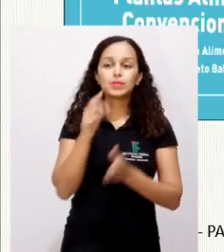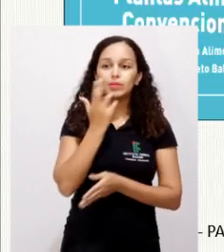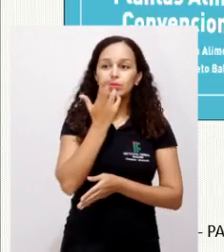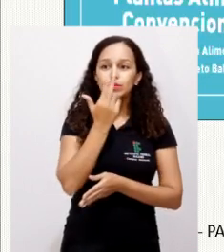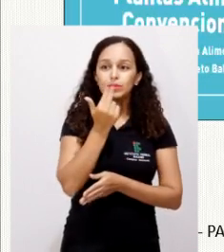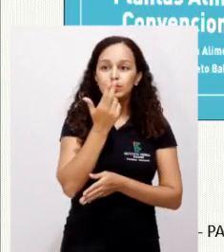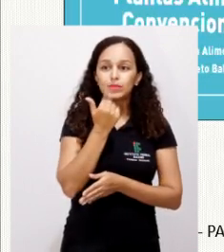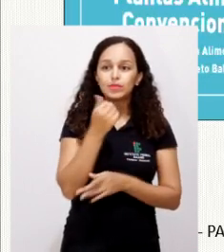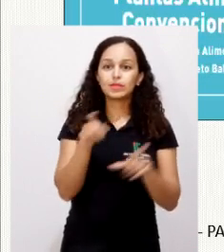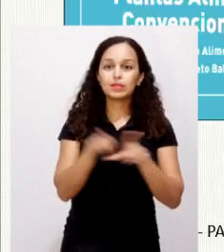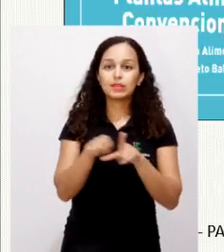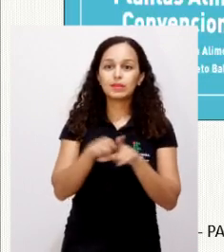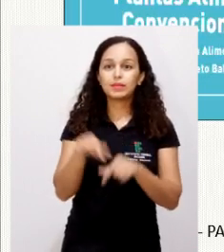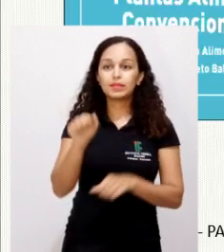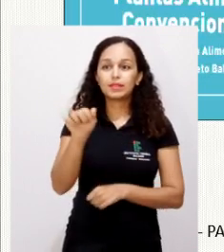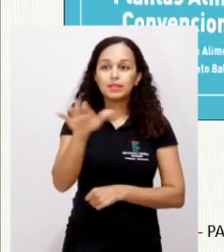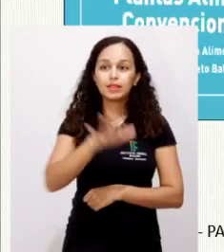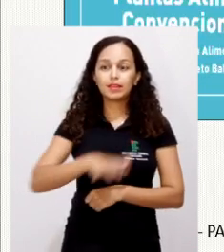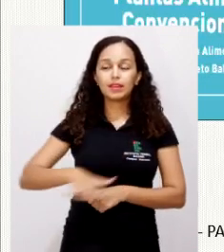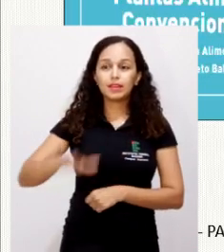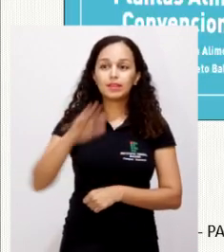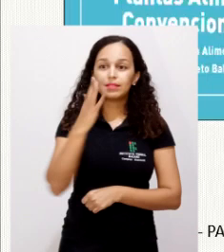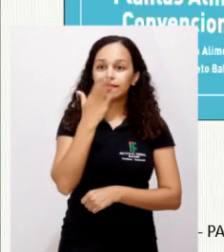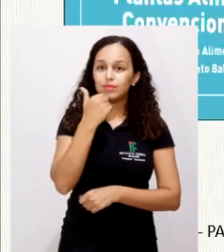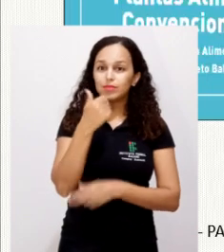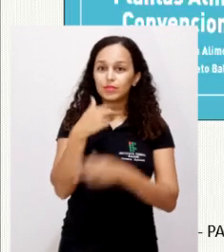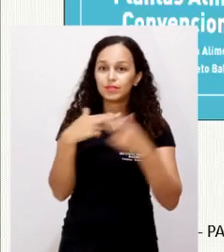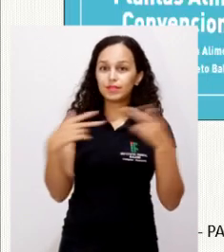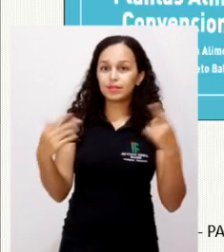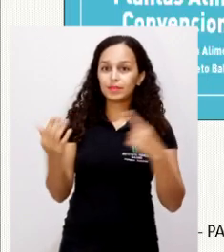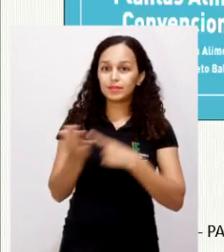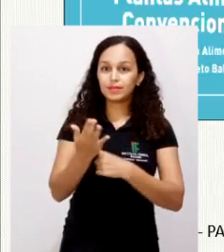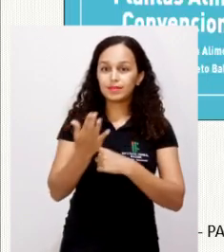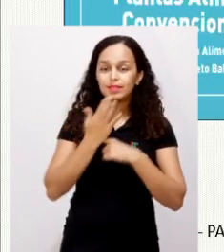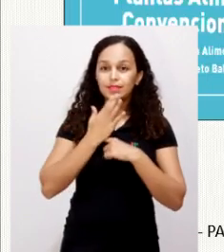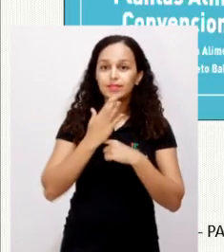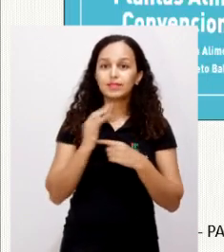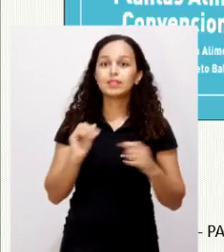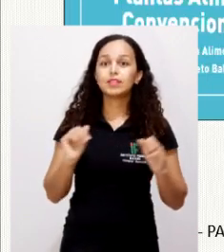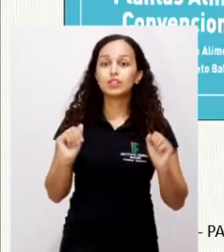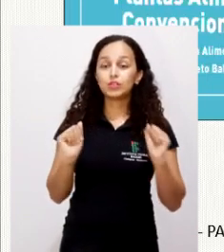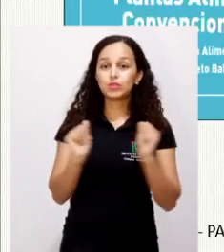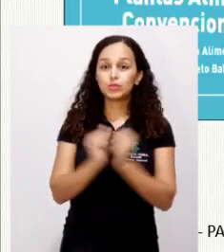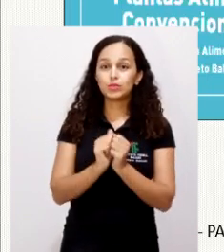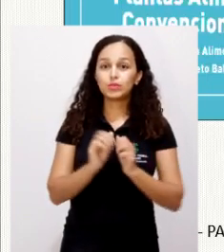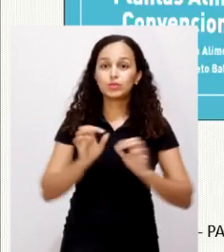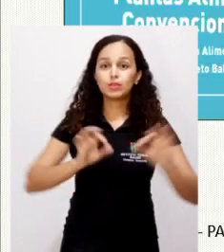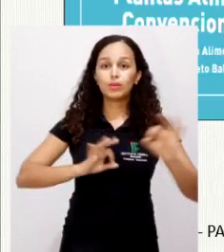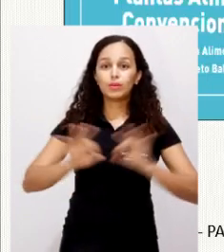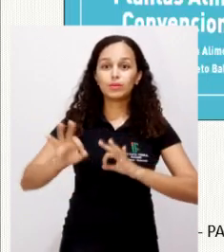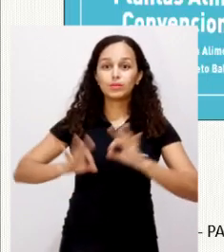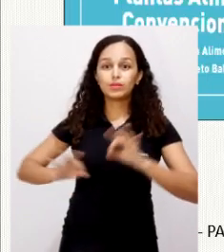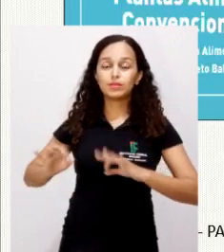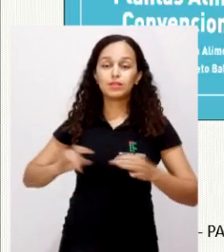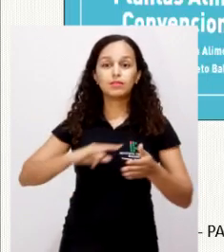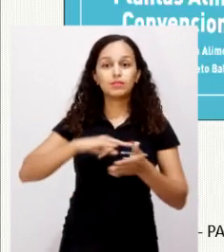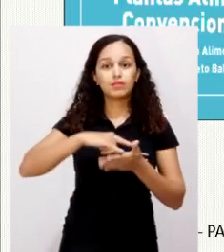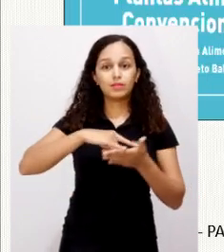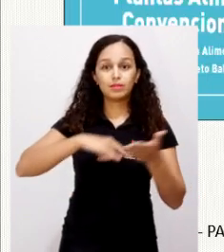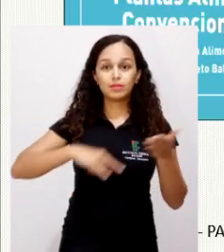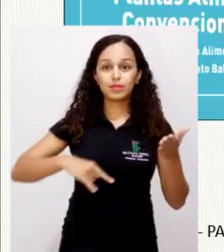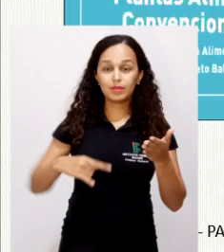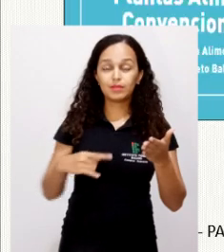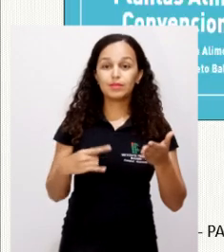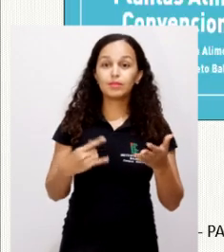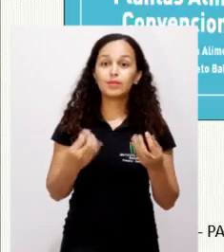nutricionista e também da área de alimentos funcionais, a Valéria Pascoal, e juntos eles elaboraram esse documento, né, visando